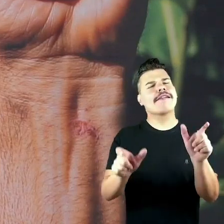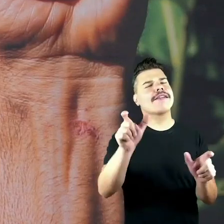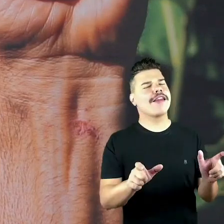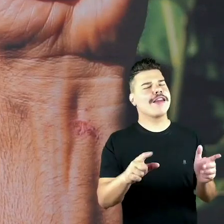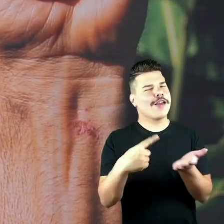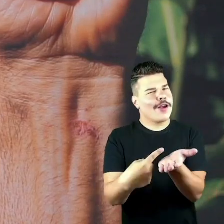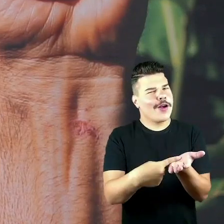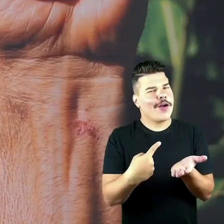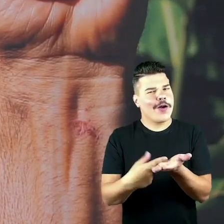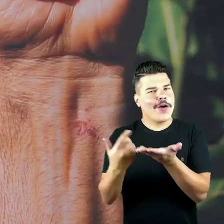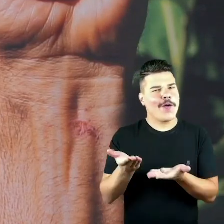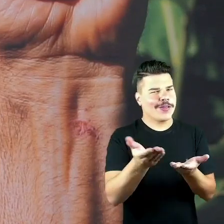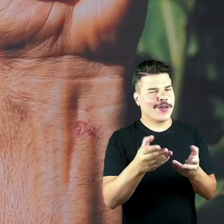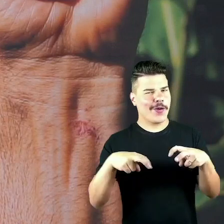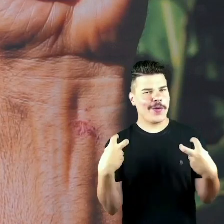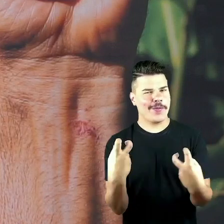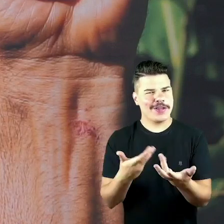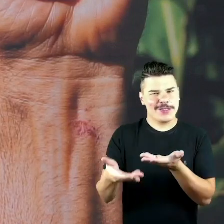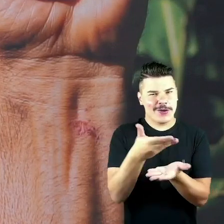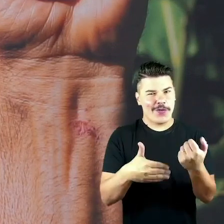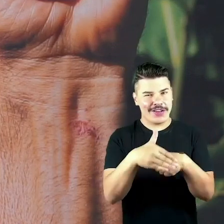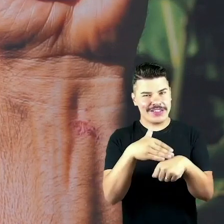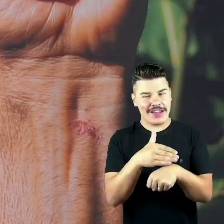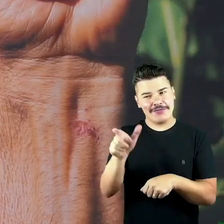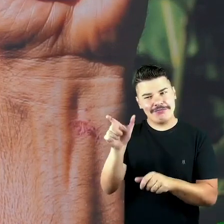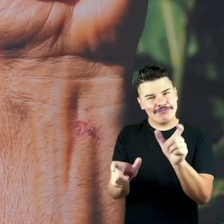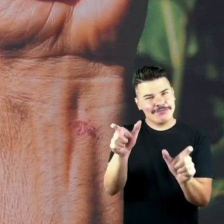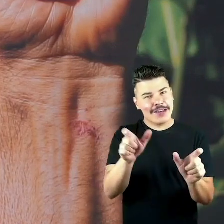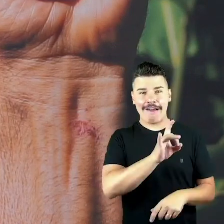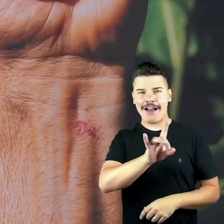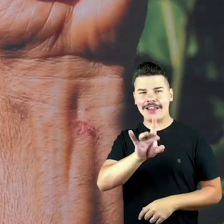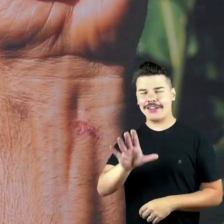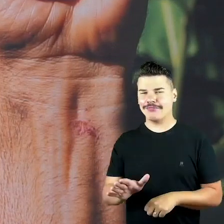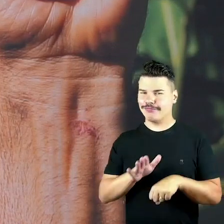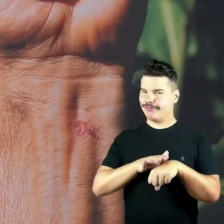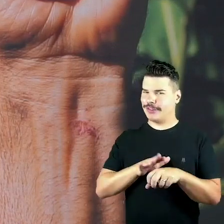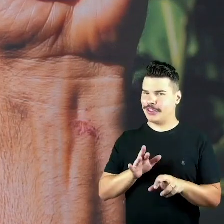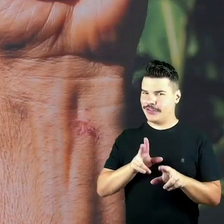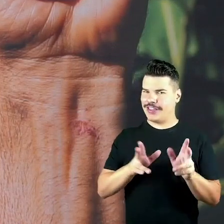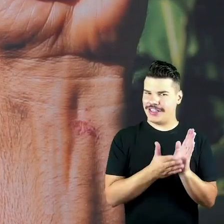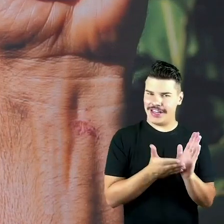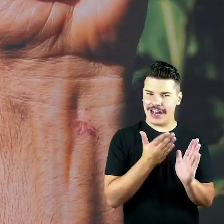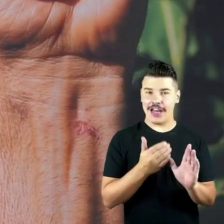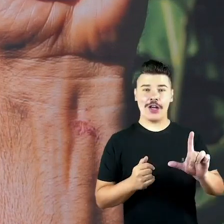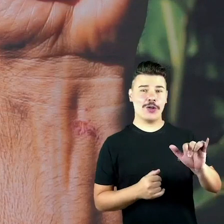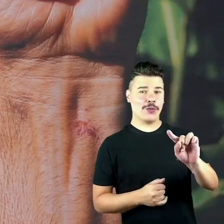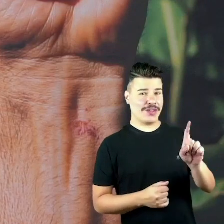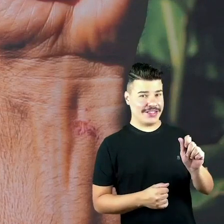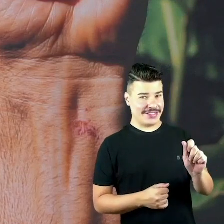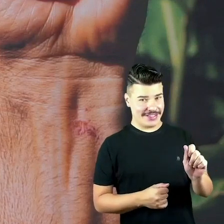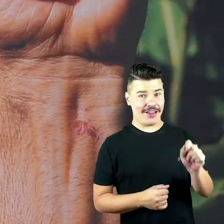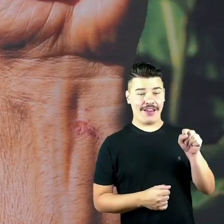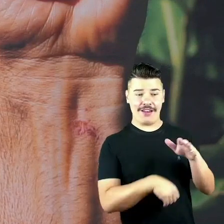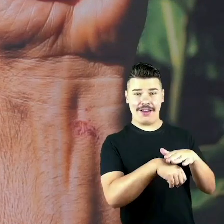autores convidados para essa mesa representam lados muito diferentes e complementares do meio literário. De um lado, nós temos a